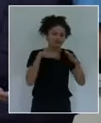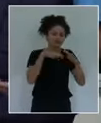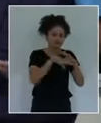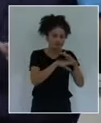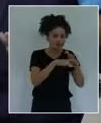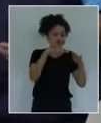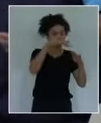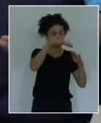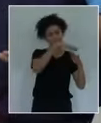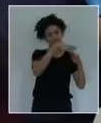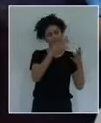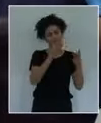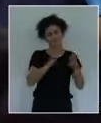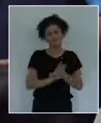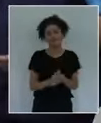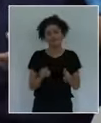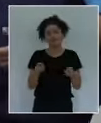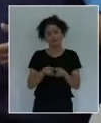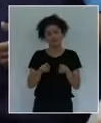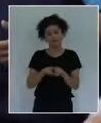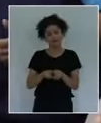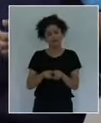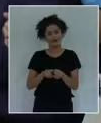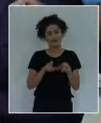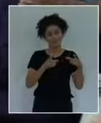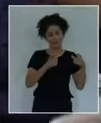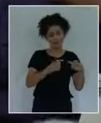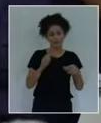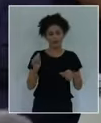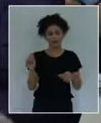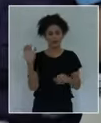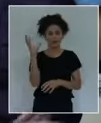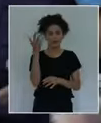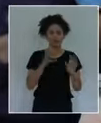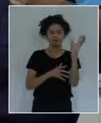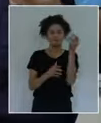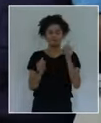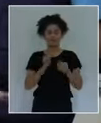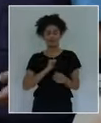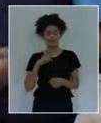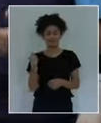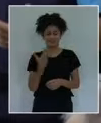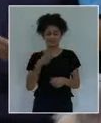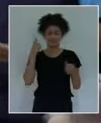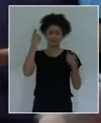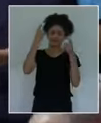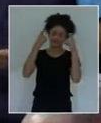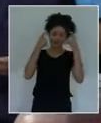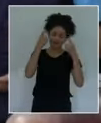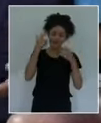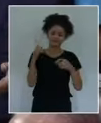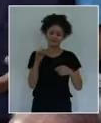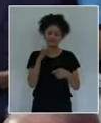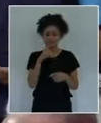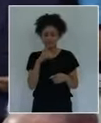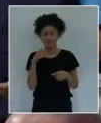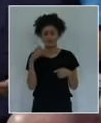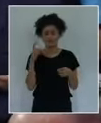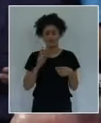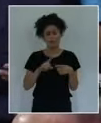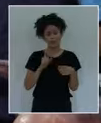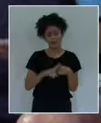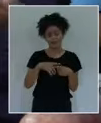E a gente fica até meio assim preocupado, chateado, porque aquelas pessoas sofrem tanto